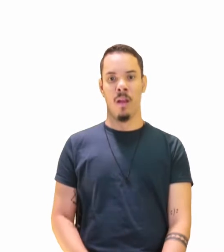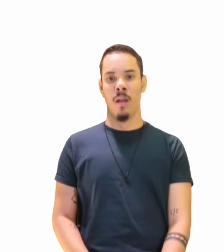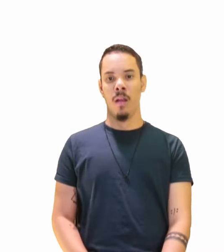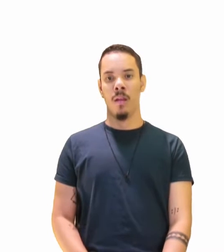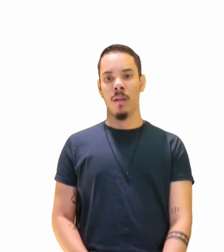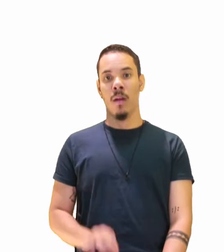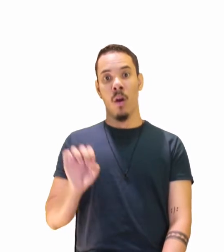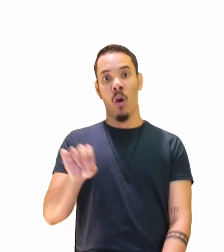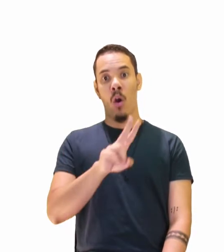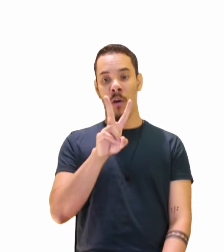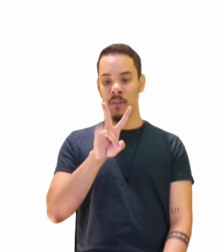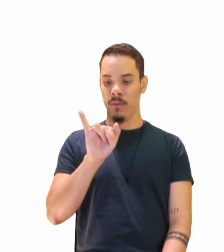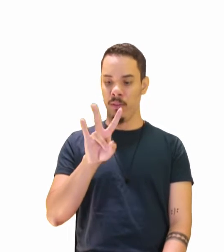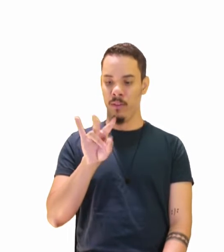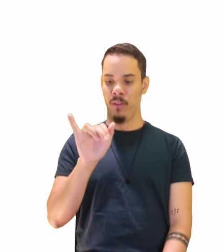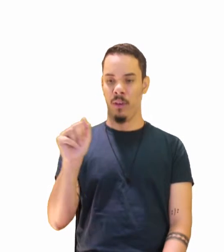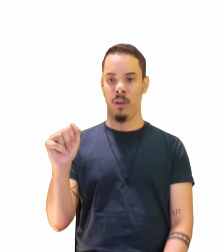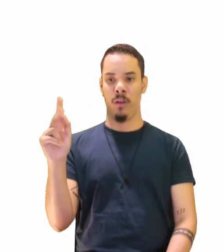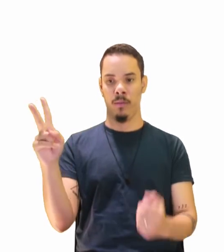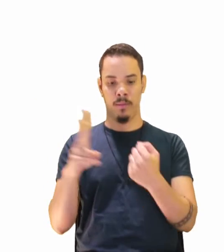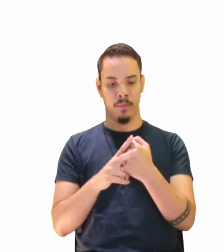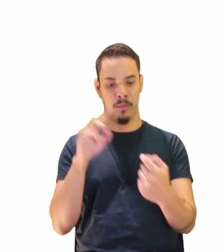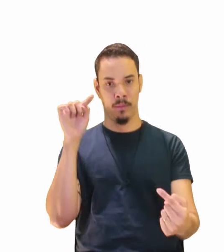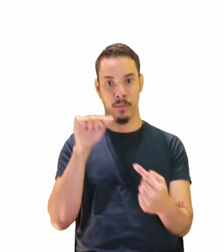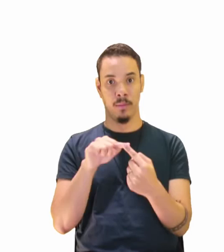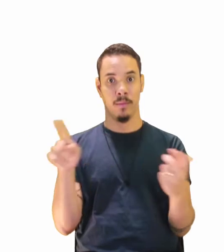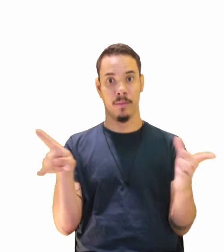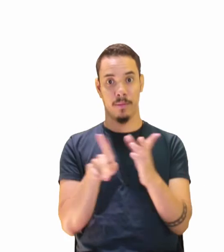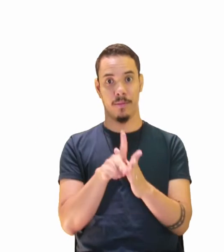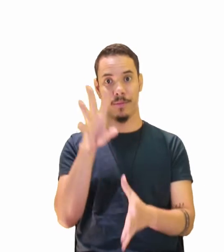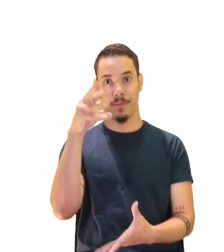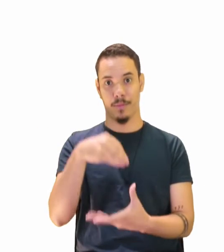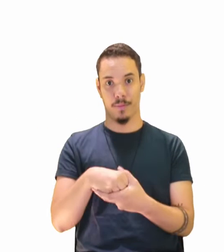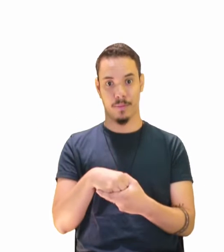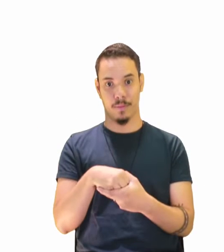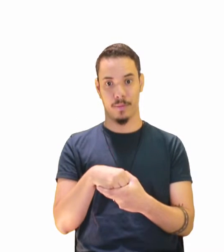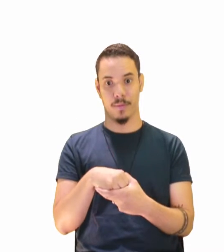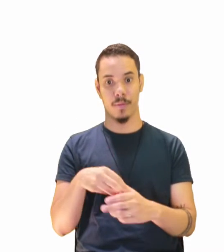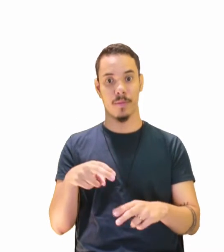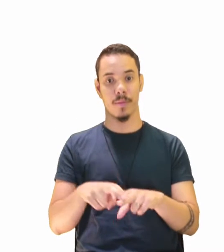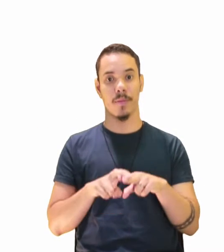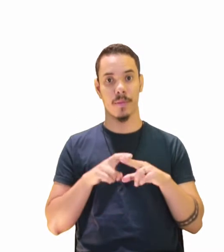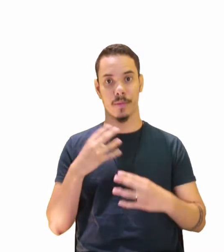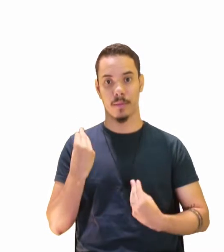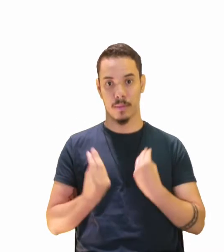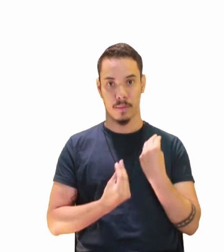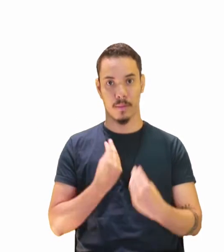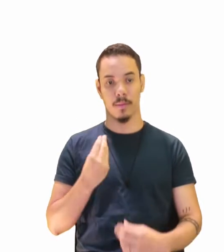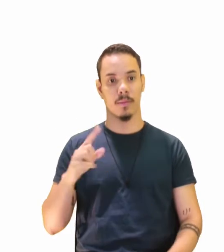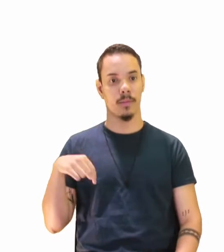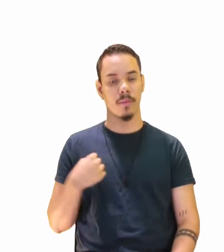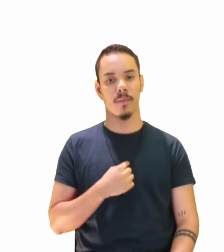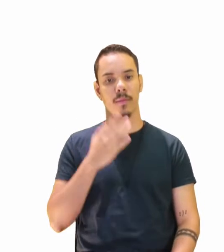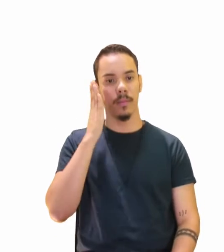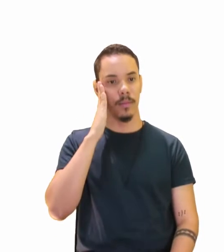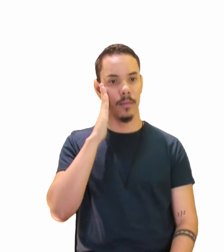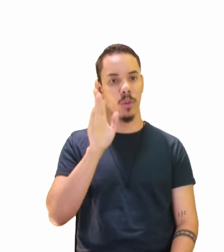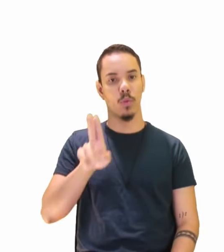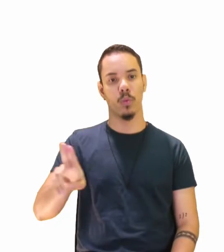você coloca vivia para a cela, tá? Aí com a